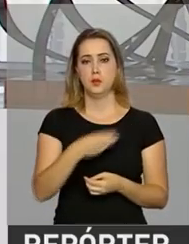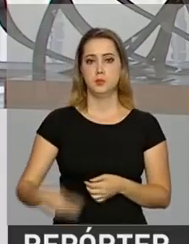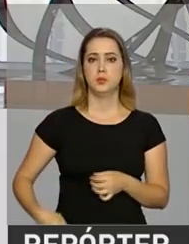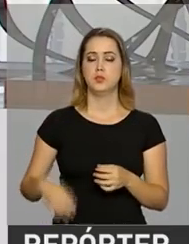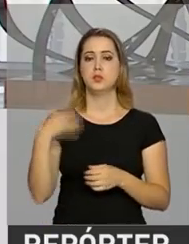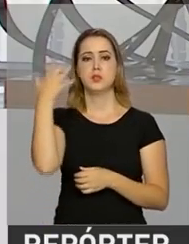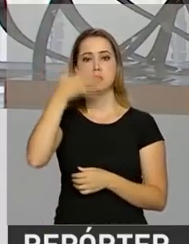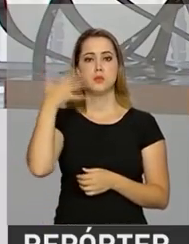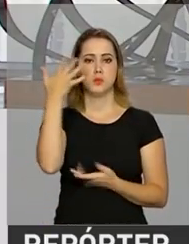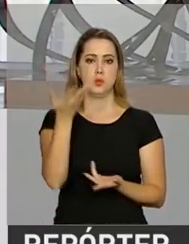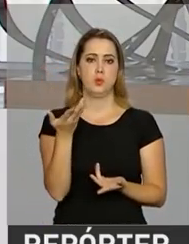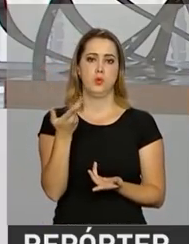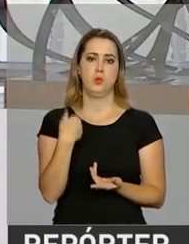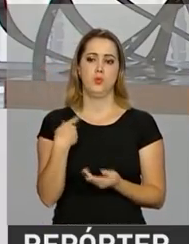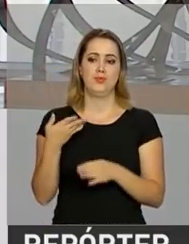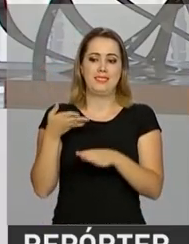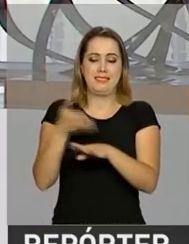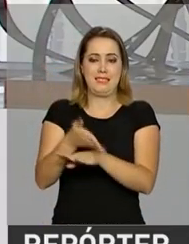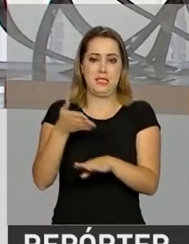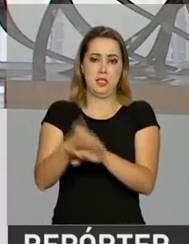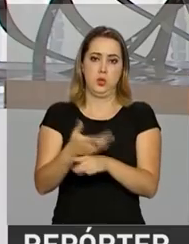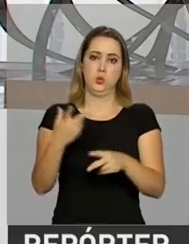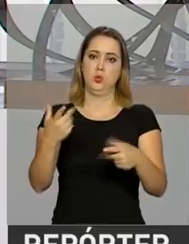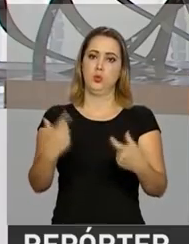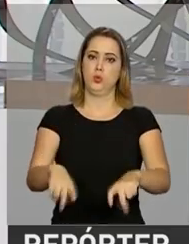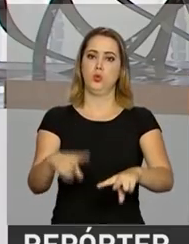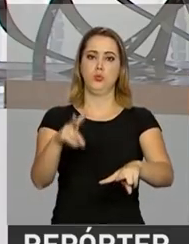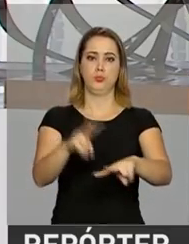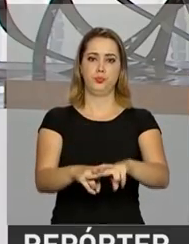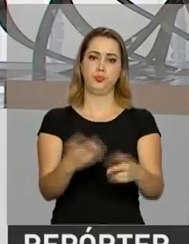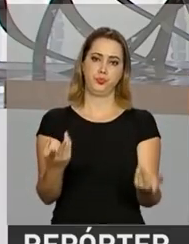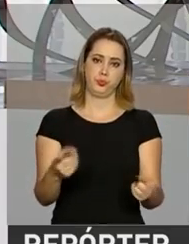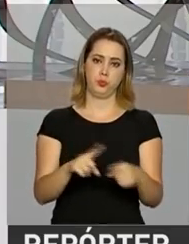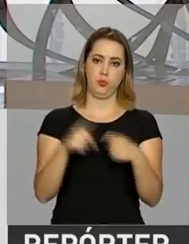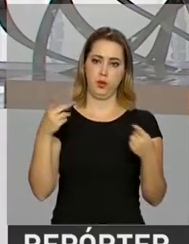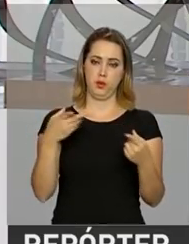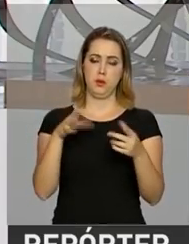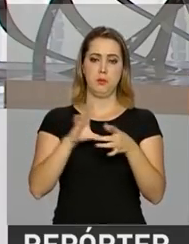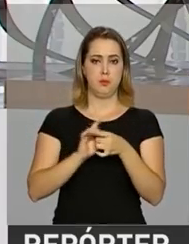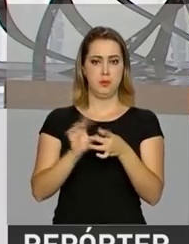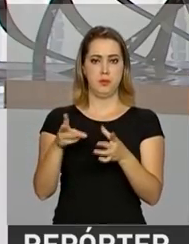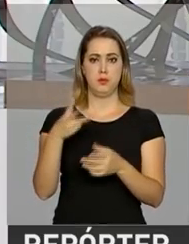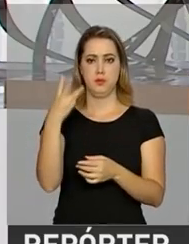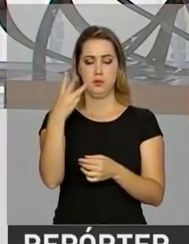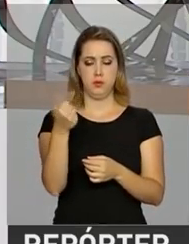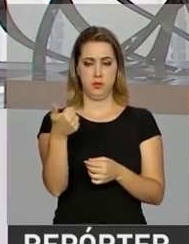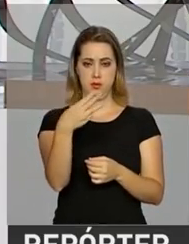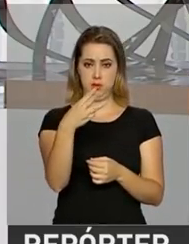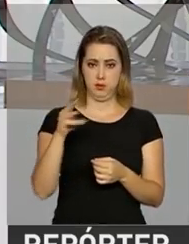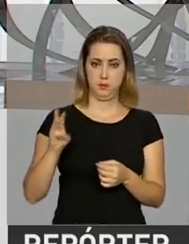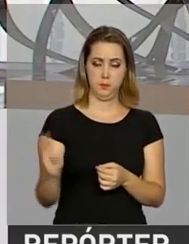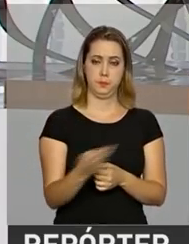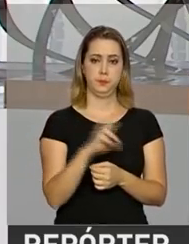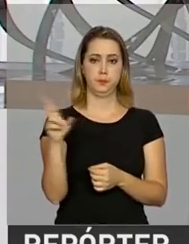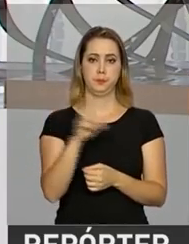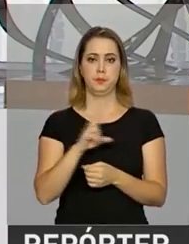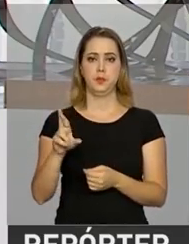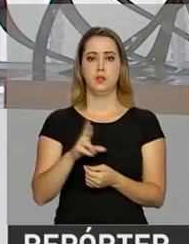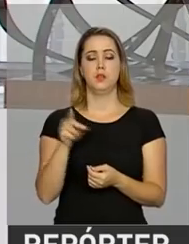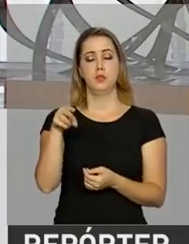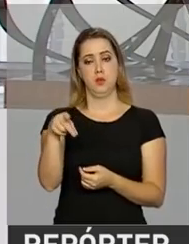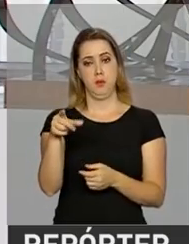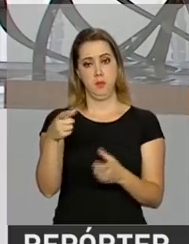Força Nacional não pode atuar dentro de presídios na ocasião foram liberados R 13 milhões deais para